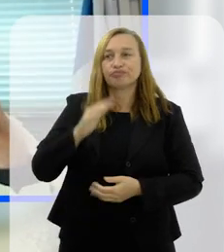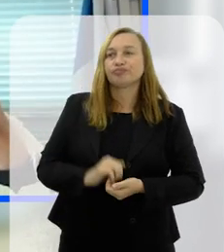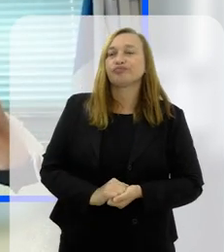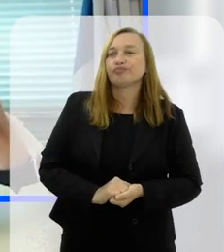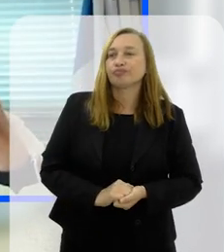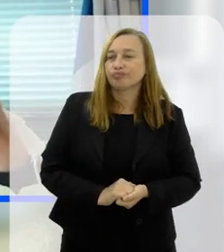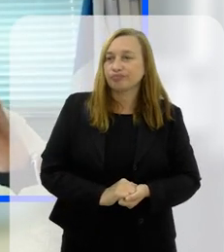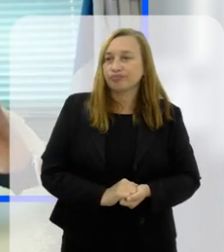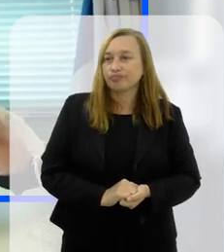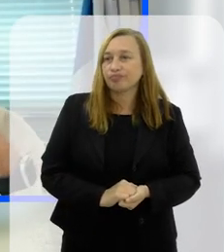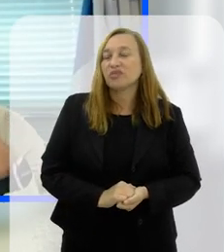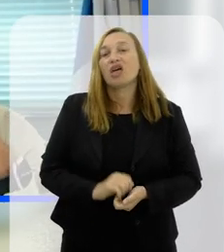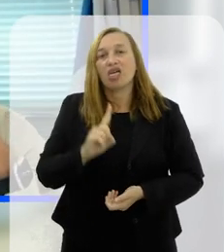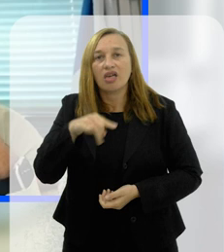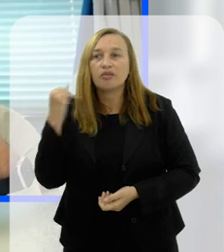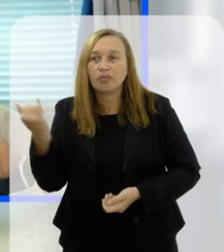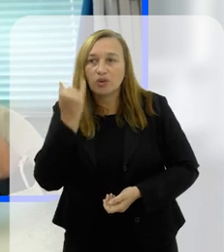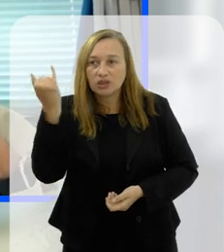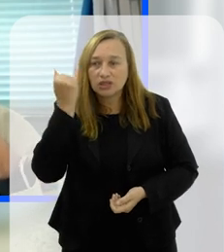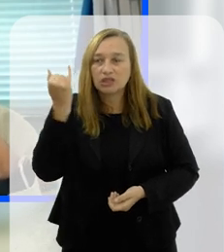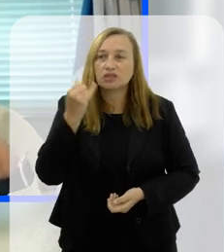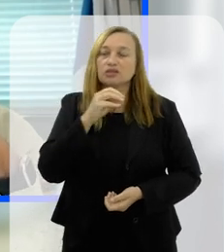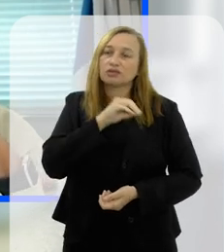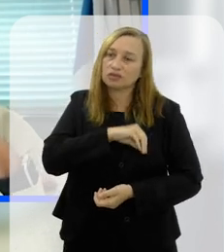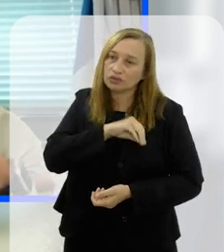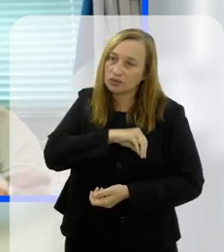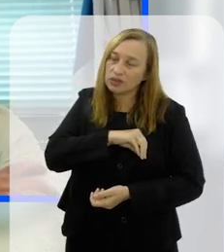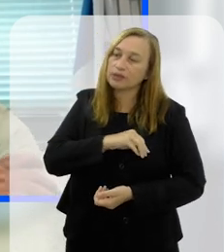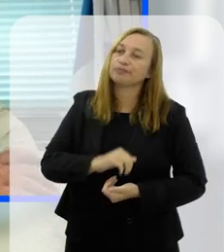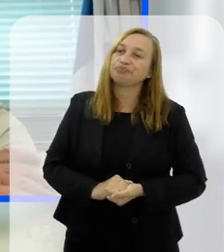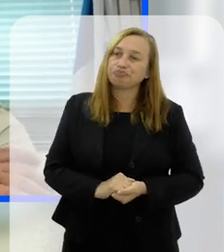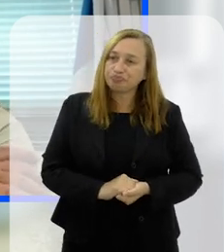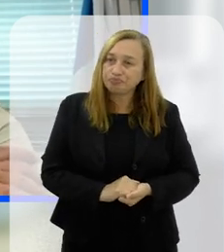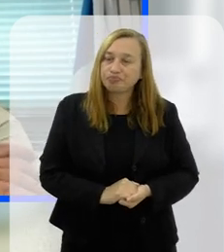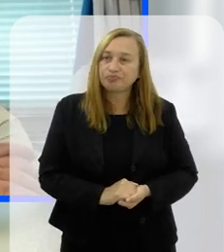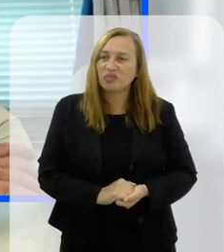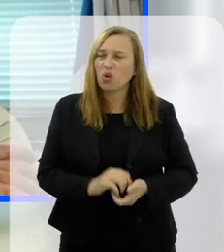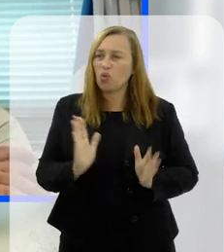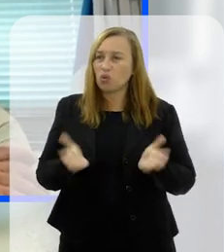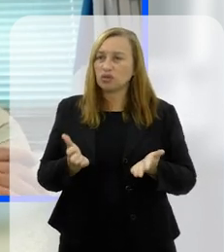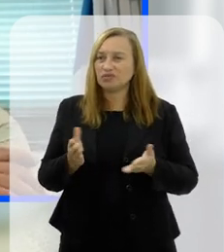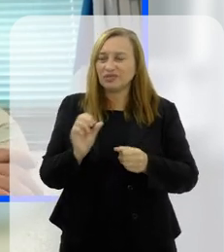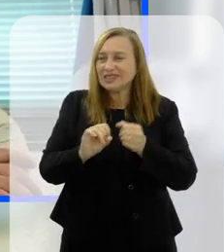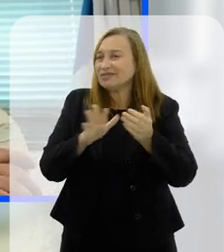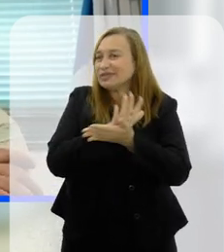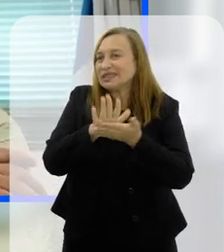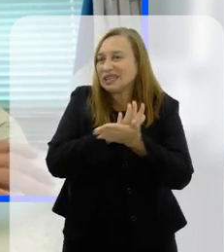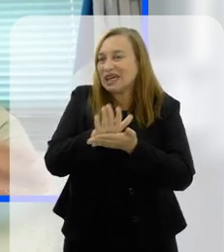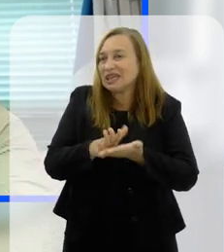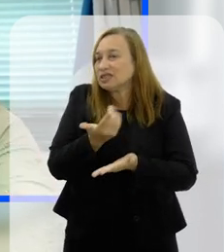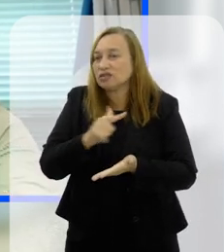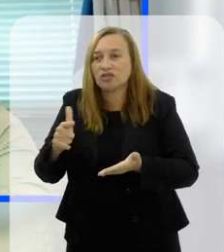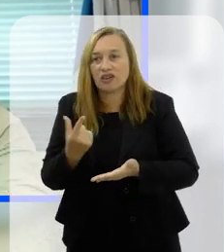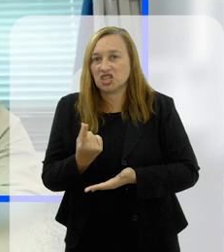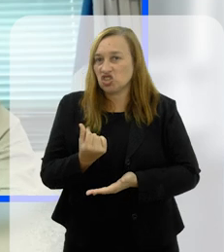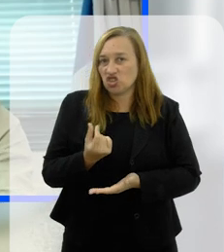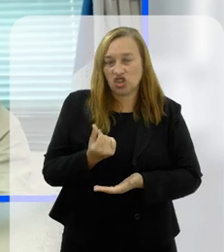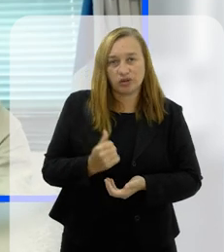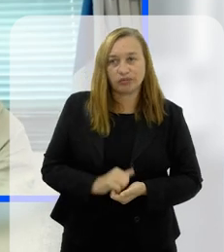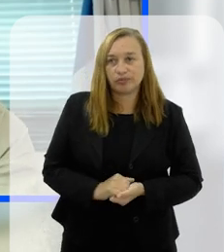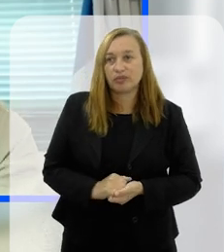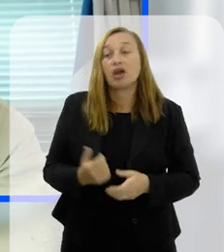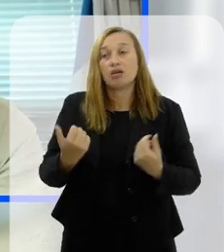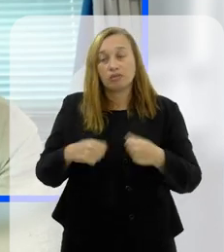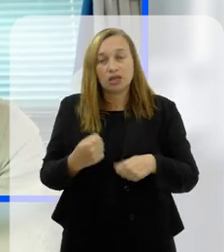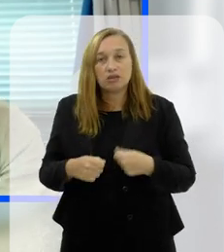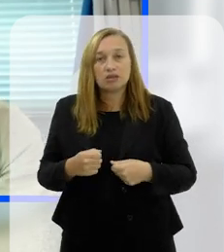Deputado é muito importante o financeiro Porque hoje a gente não faz nada sem o dinheiro não